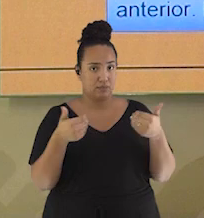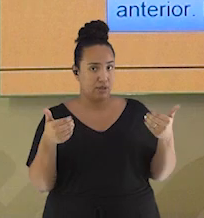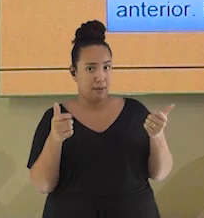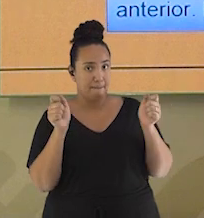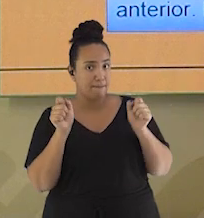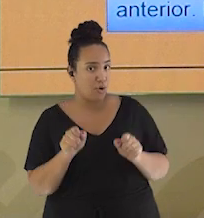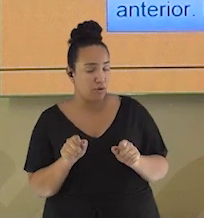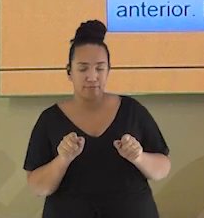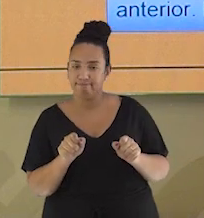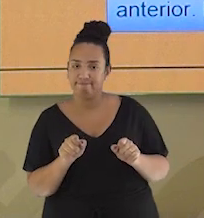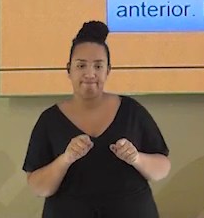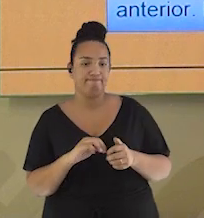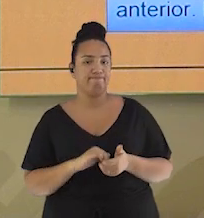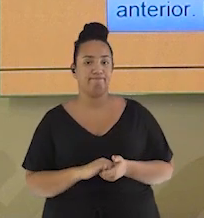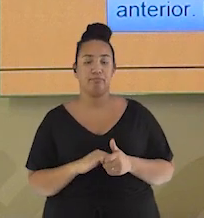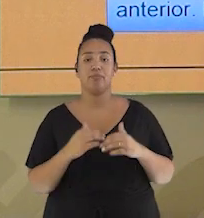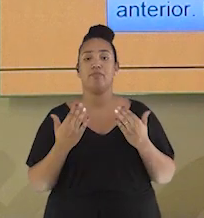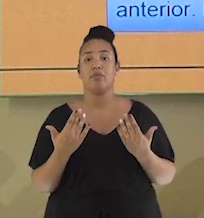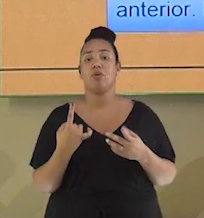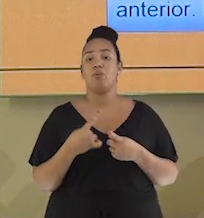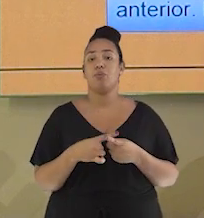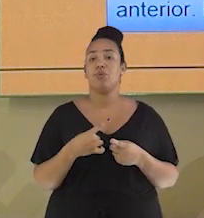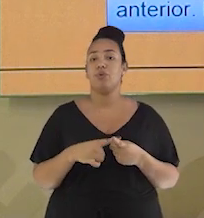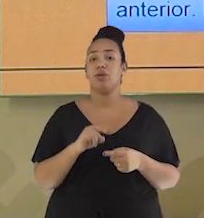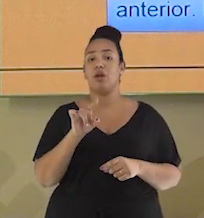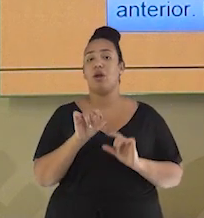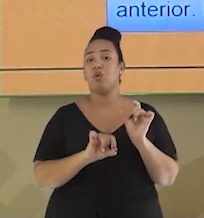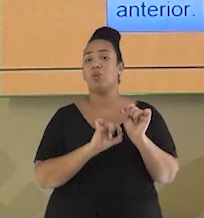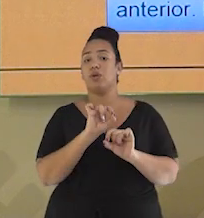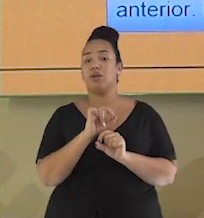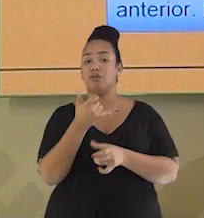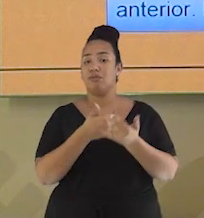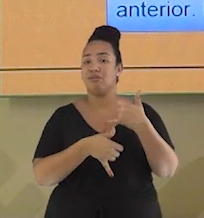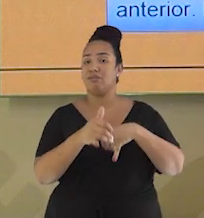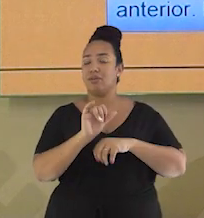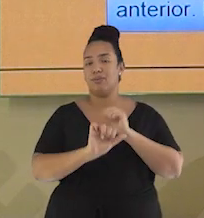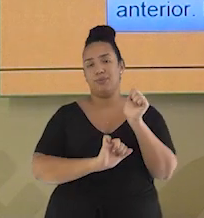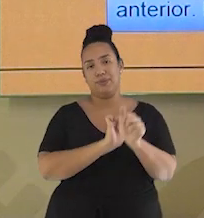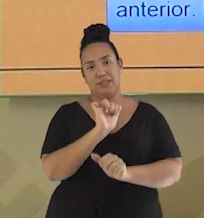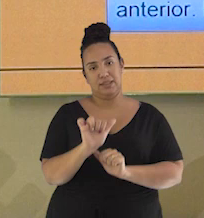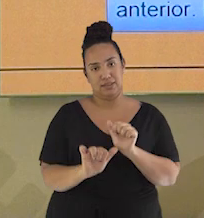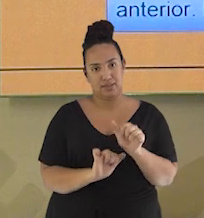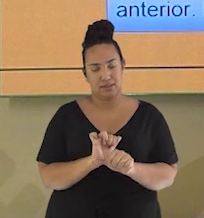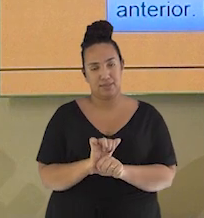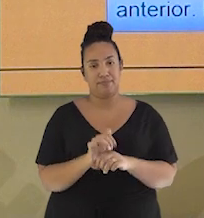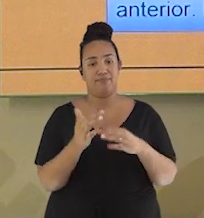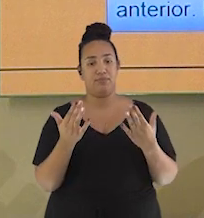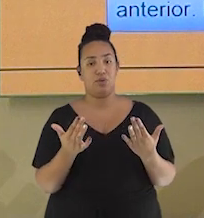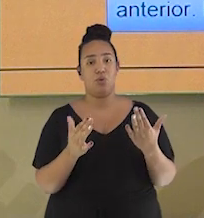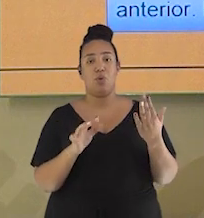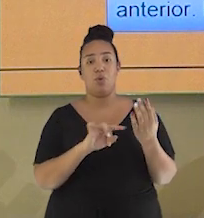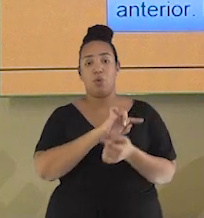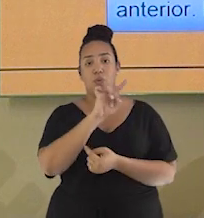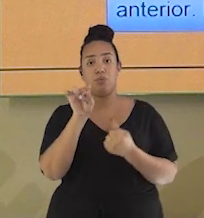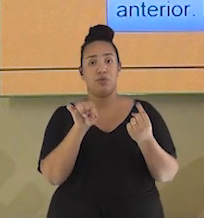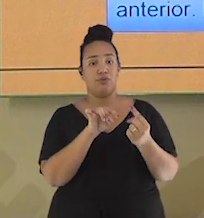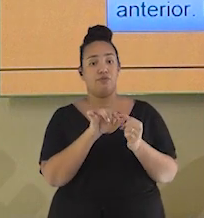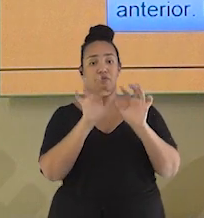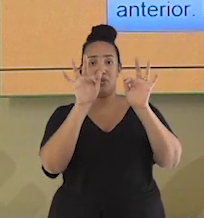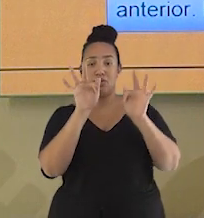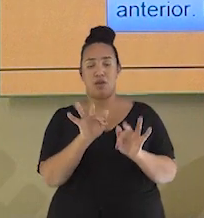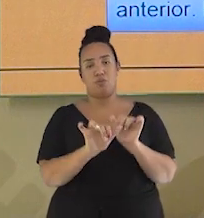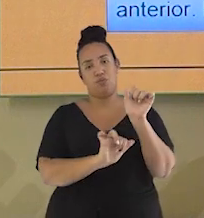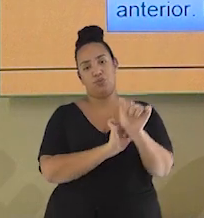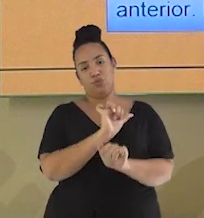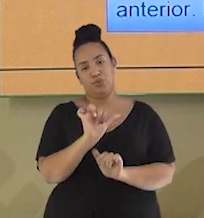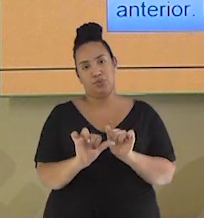Também não. Isso porque são transformações químicas, onde a composição final foi alterada.